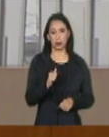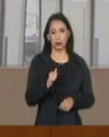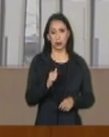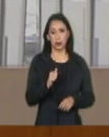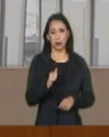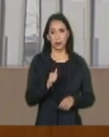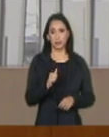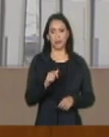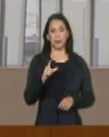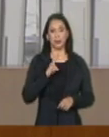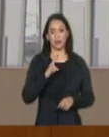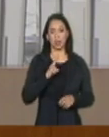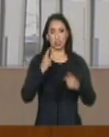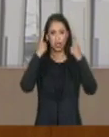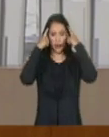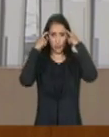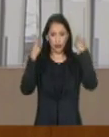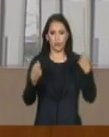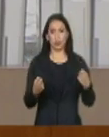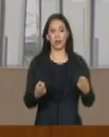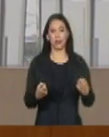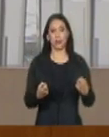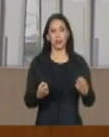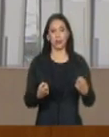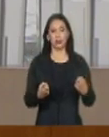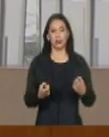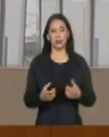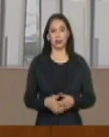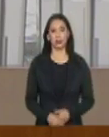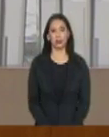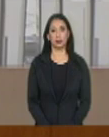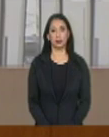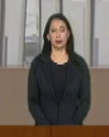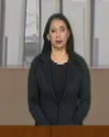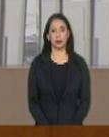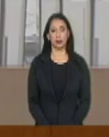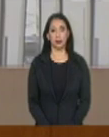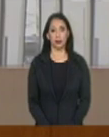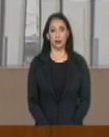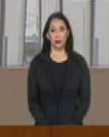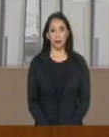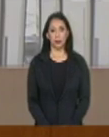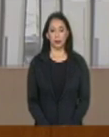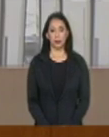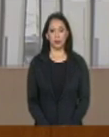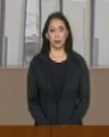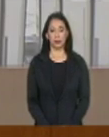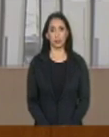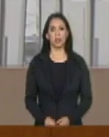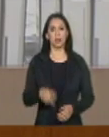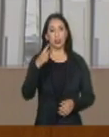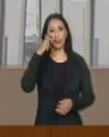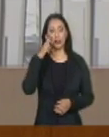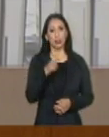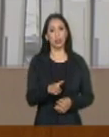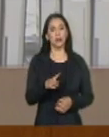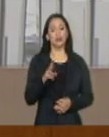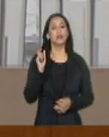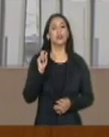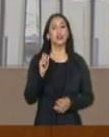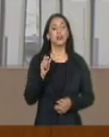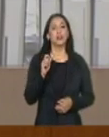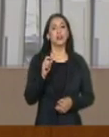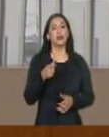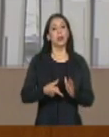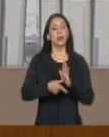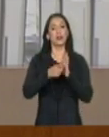que gera a violência ou a omissão dos agentes públicos em identificar autores, ou antes